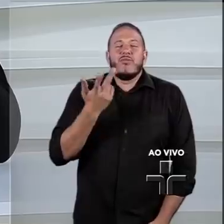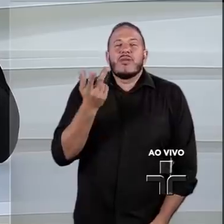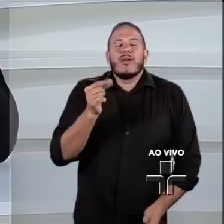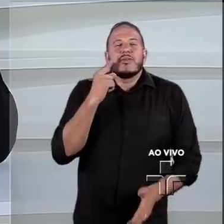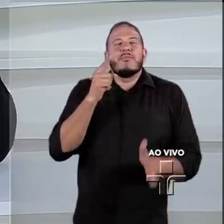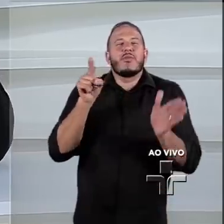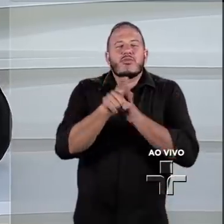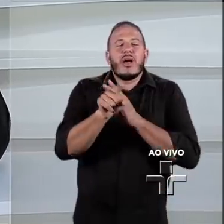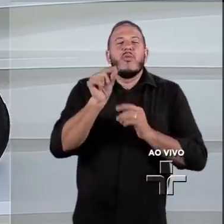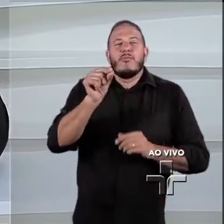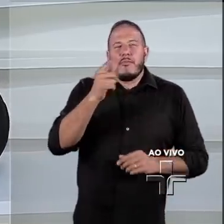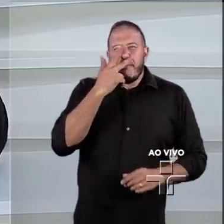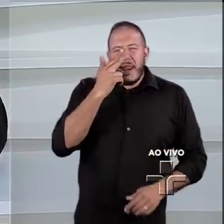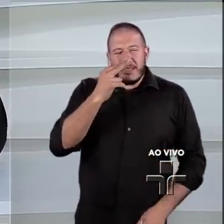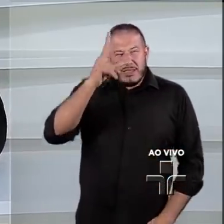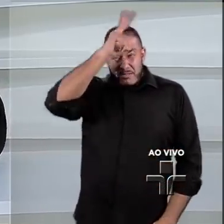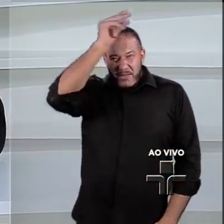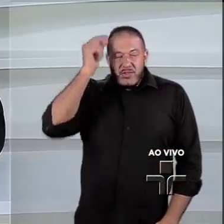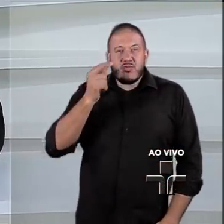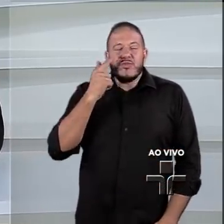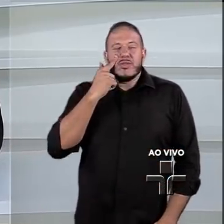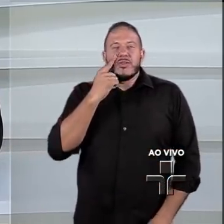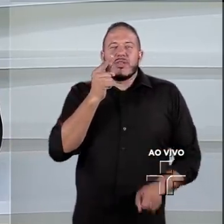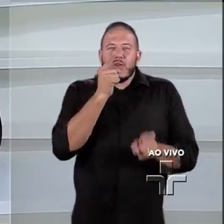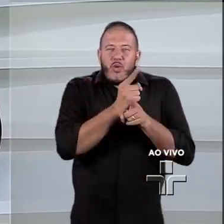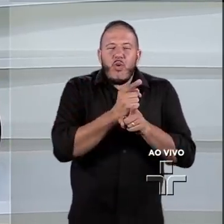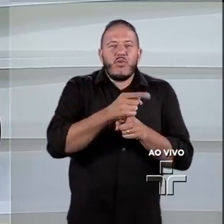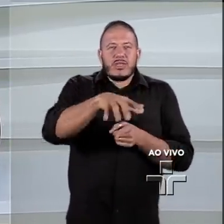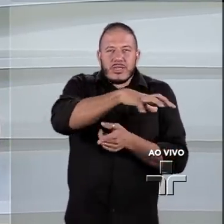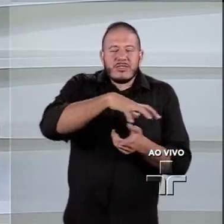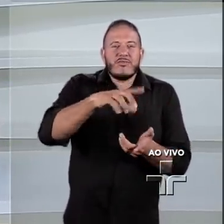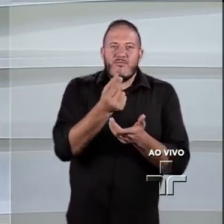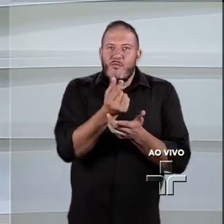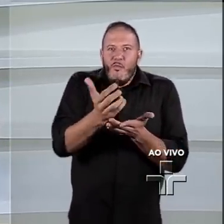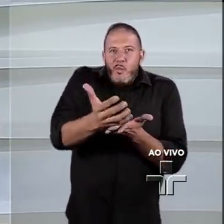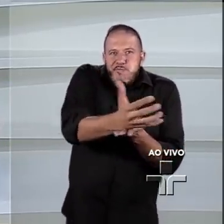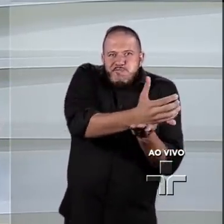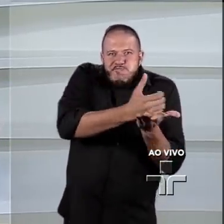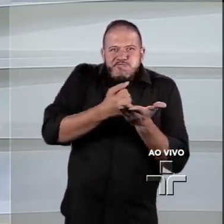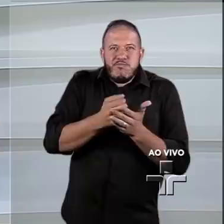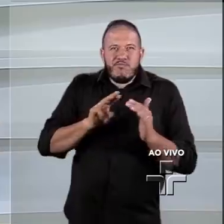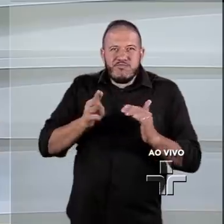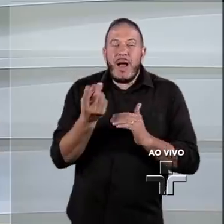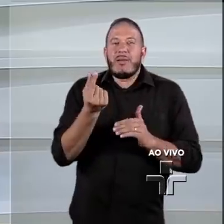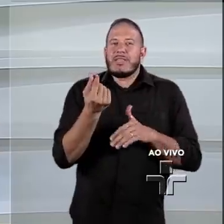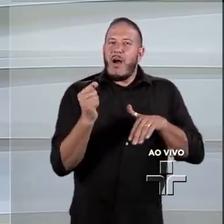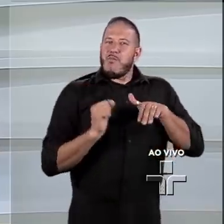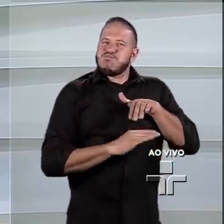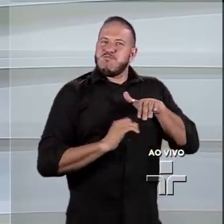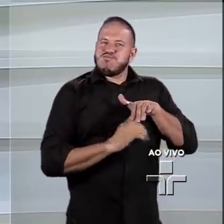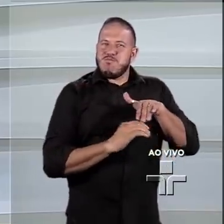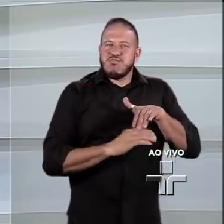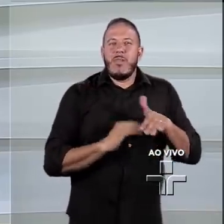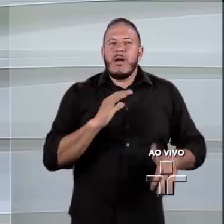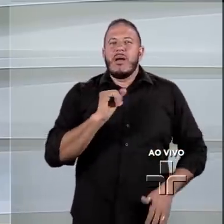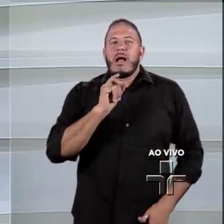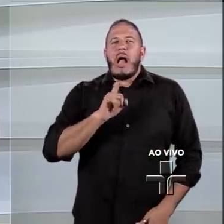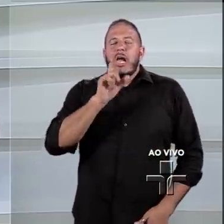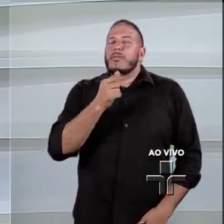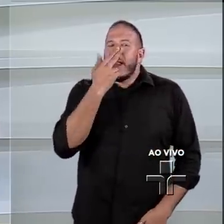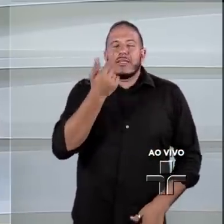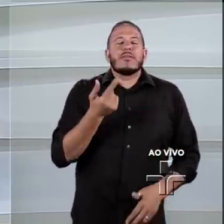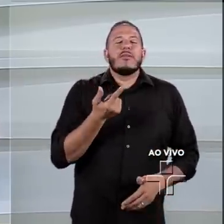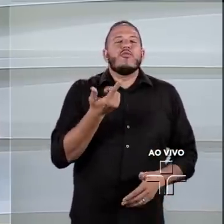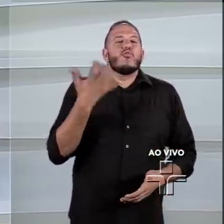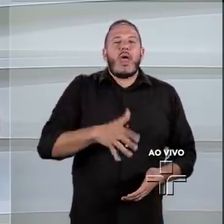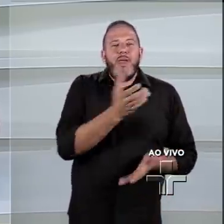Prefeitura, quando acha esses ativos aí bilionários, ela quer fazer caixa e não fazer cidade.